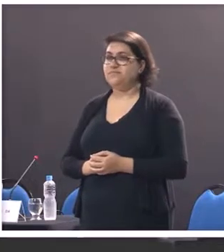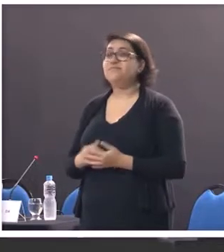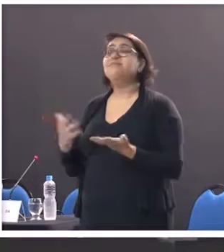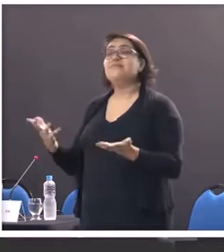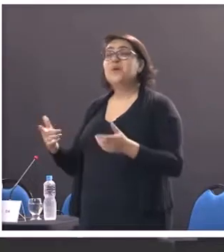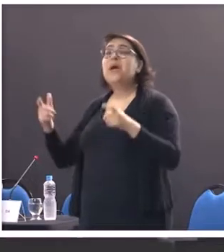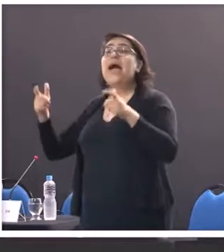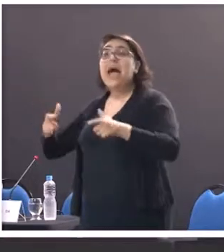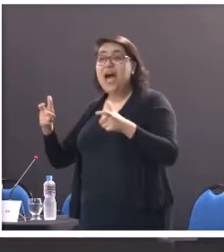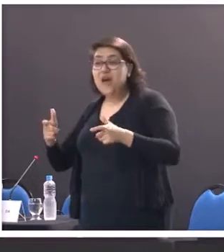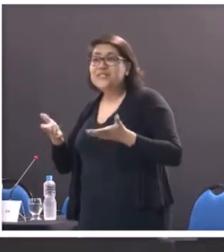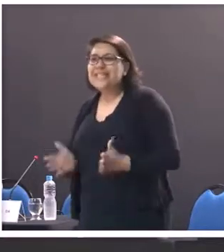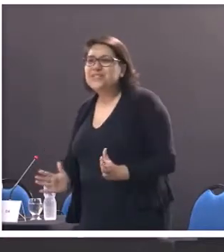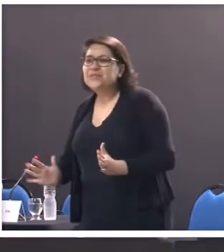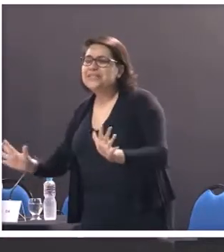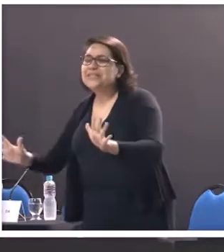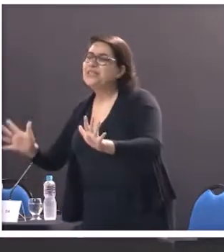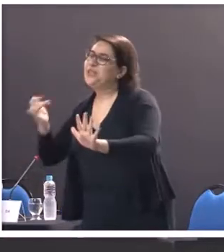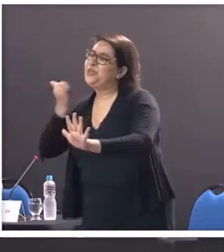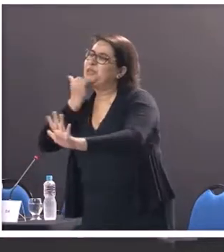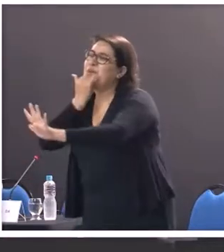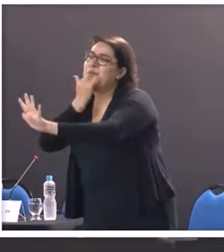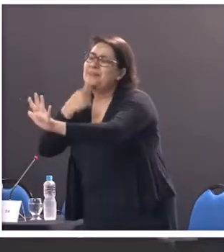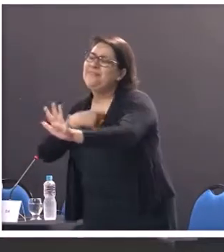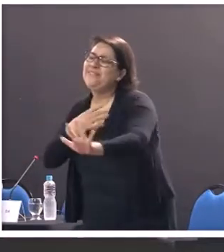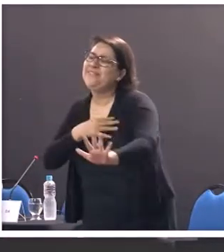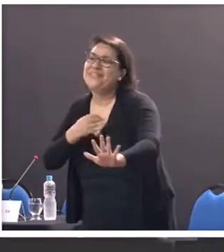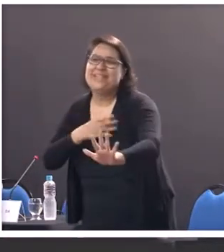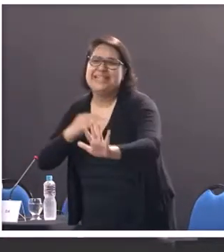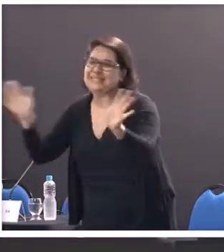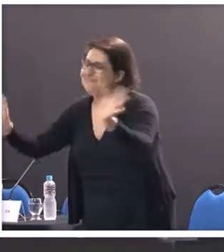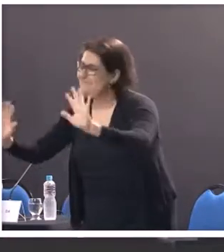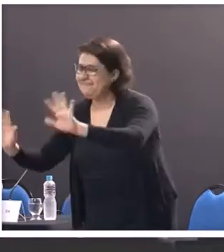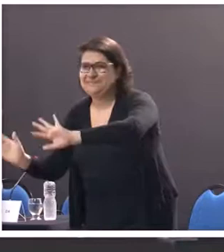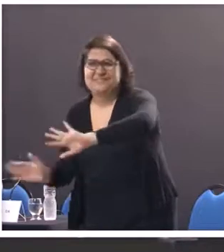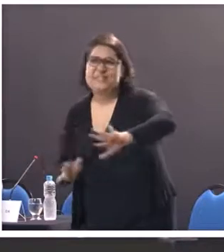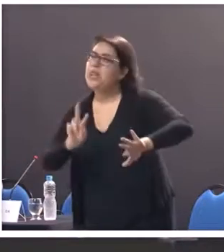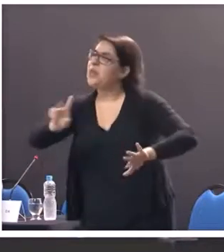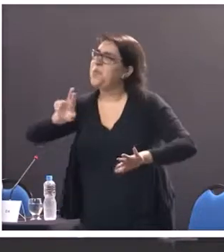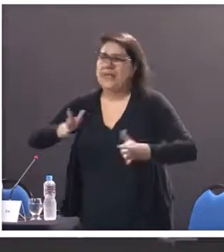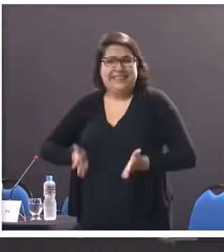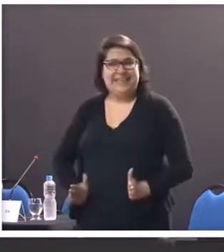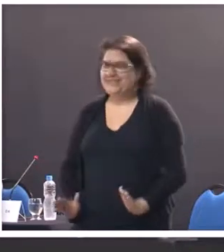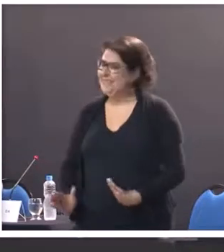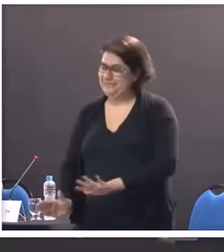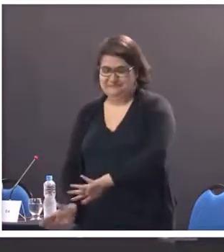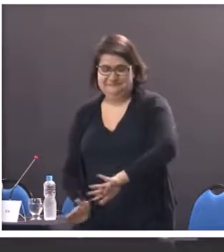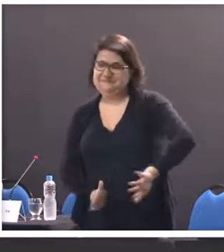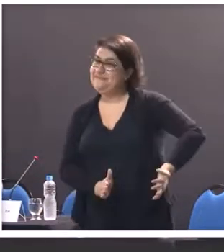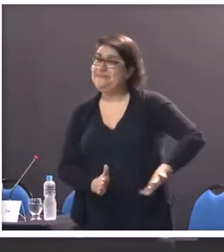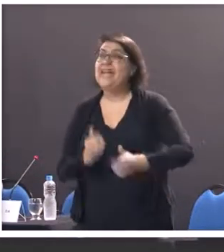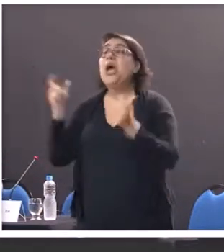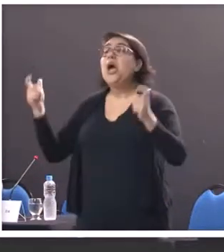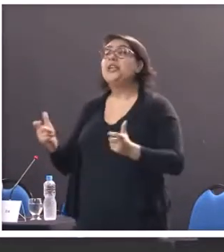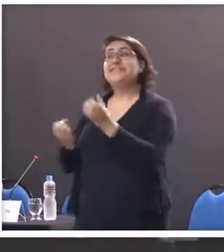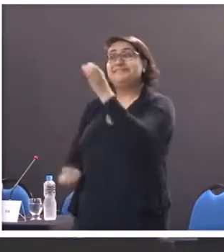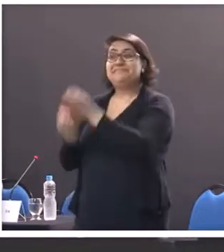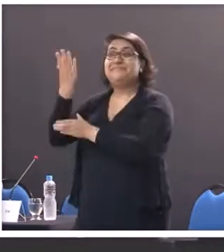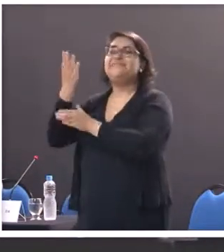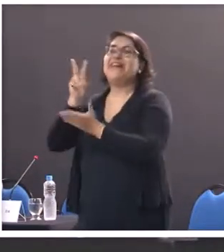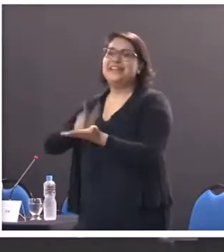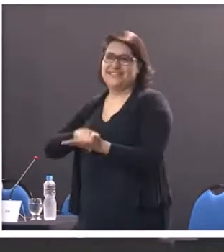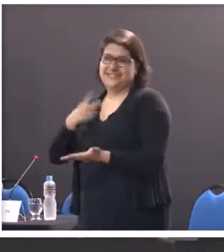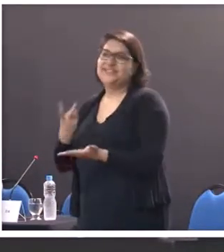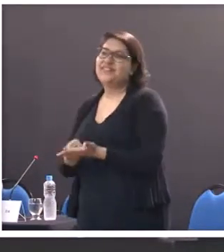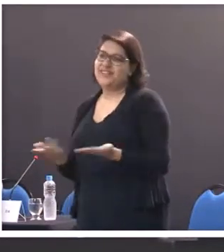então, onde nasceu? Não, gente, essa daí é minha filha, não é a tradução que nasceu. Onde nasceu a tradução,